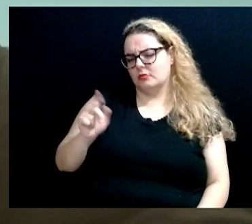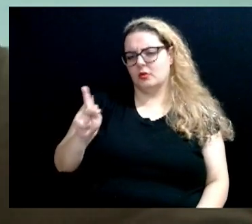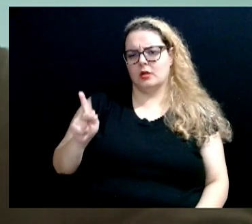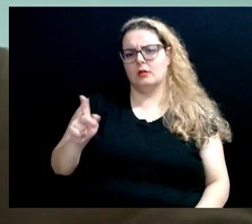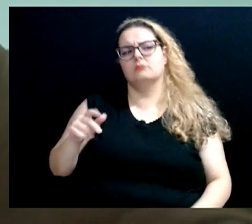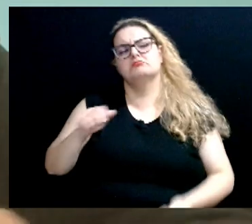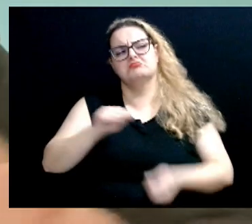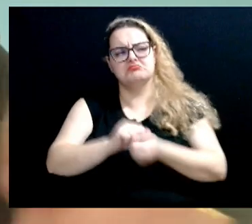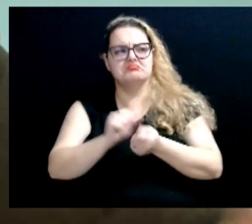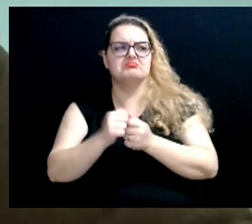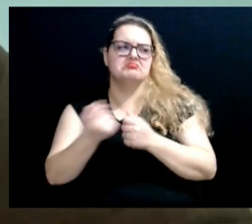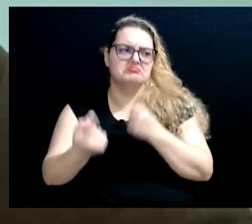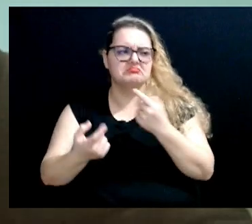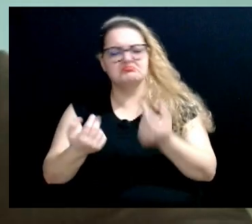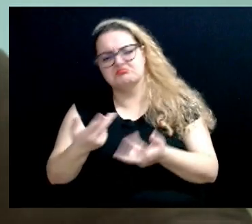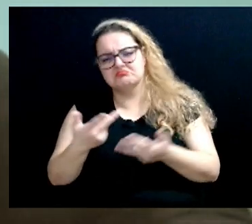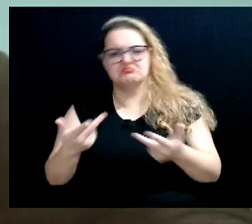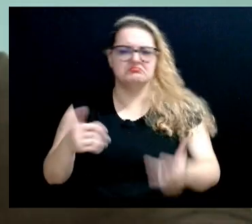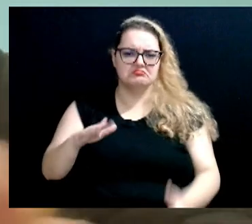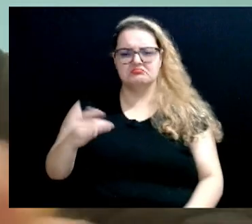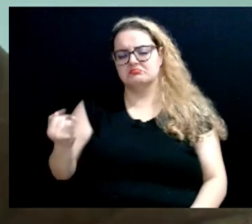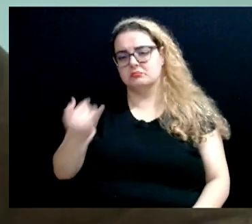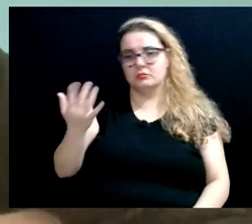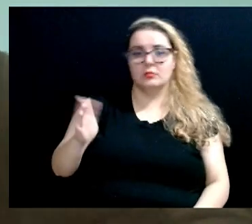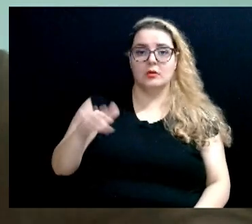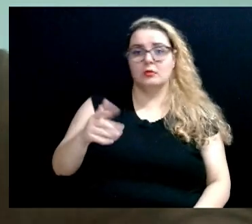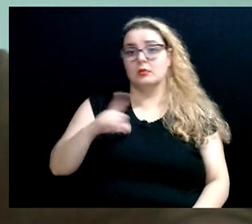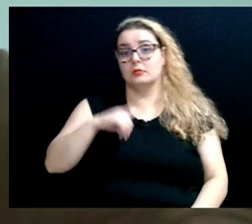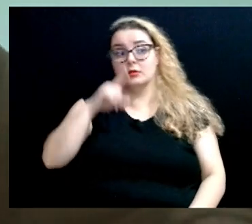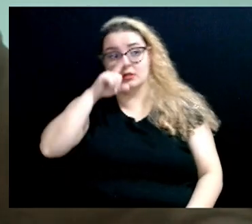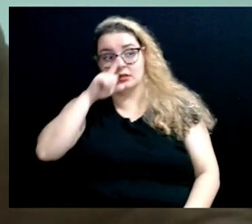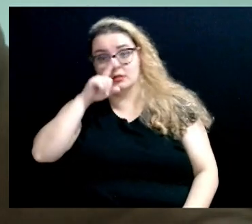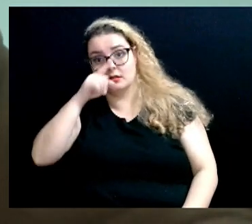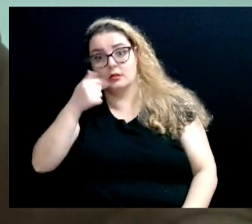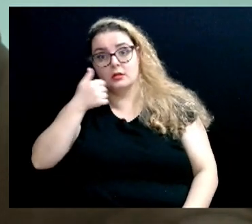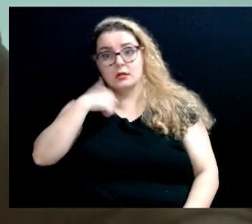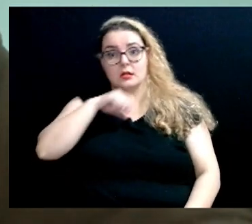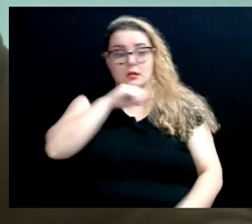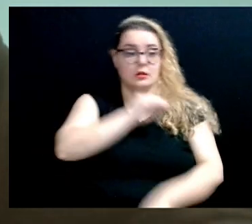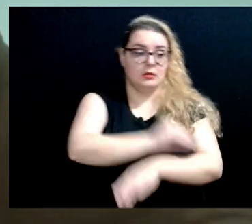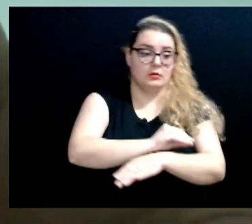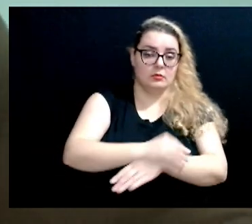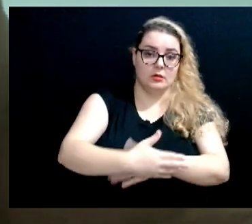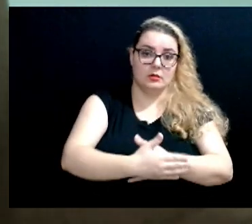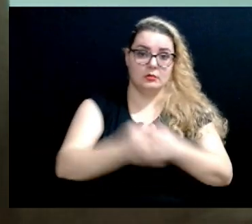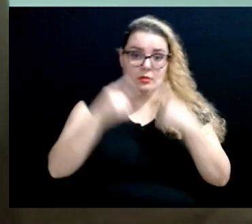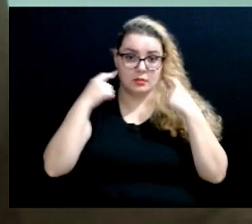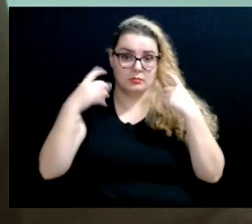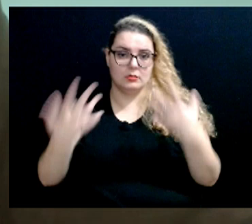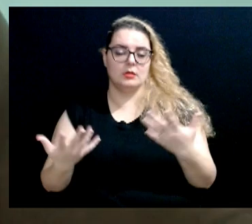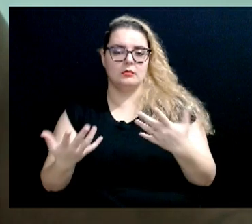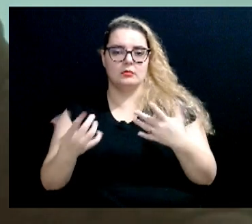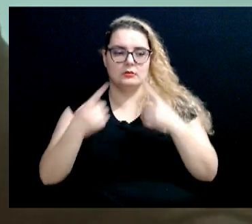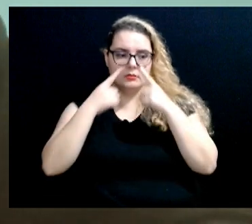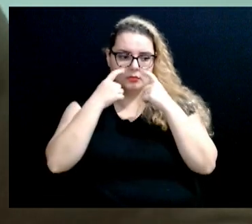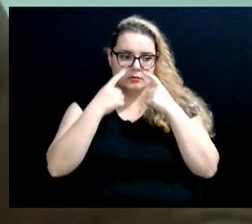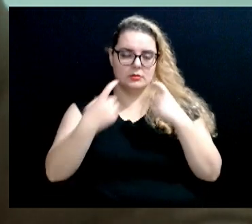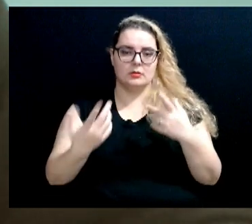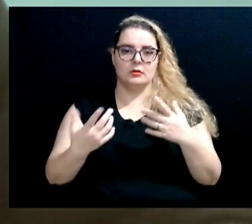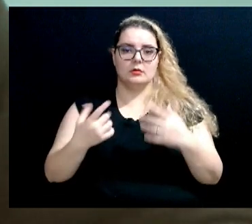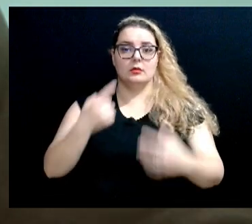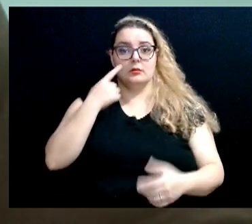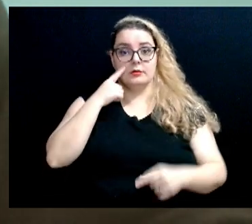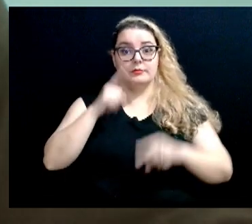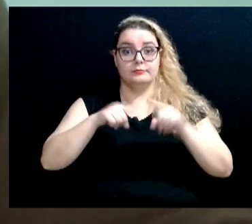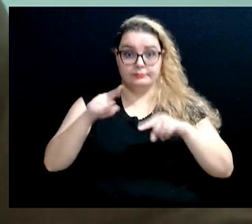coisas que são mais importantes, quando tem risco, a mãe que toma conta do bebê que chora específico. Olha como tem modulações, né? Mas essa é